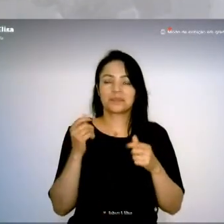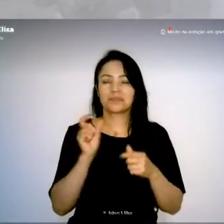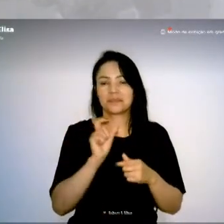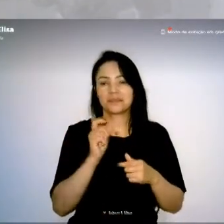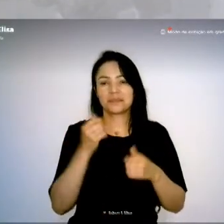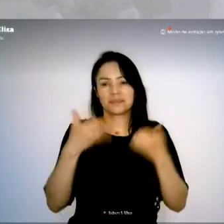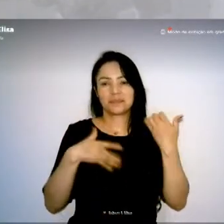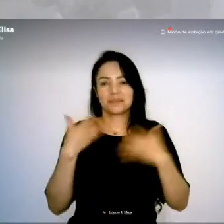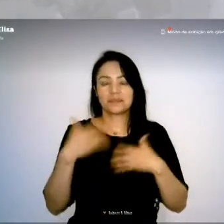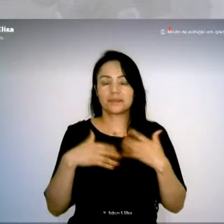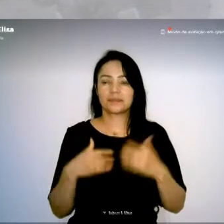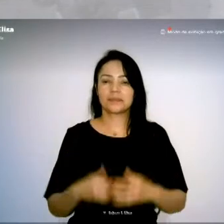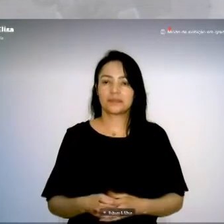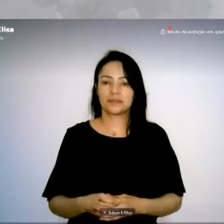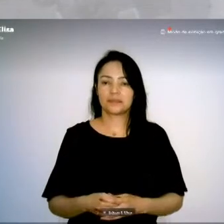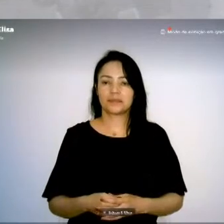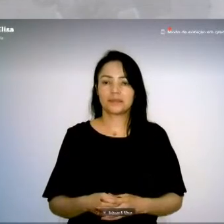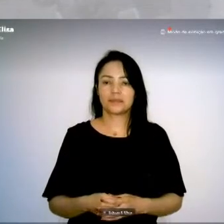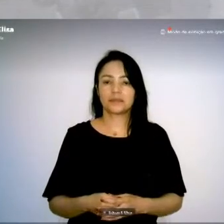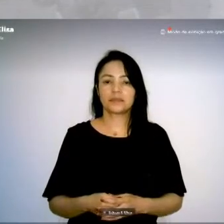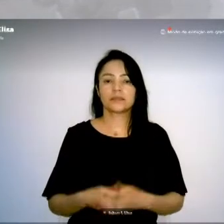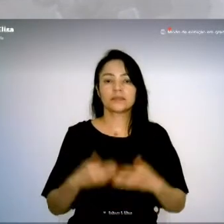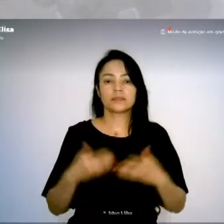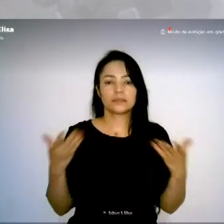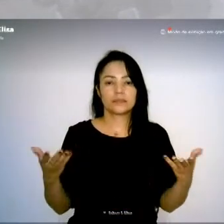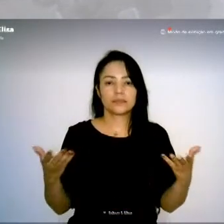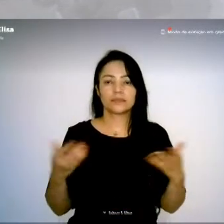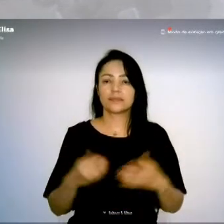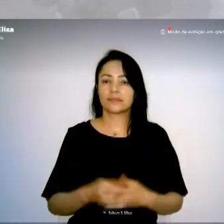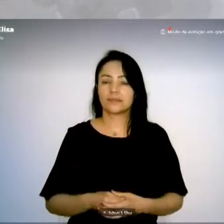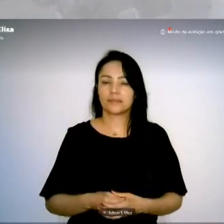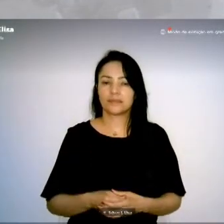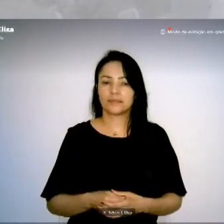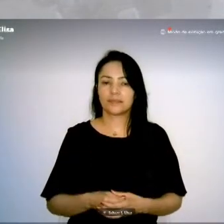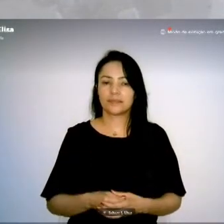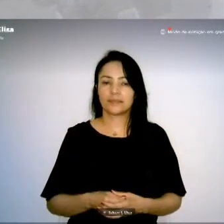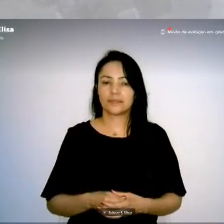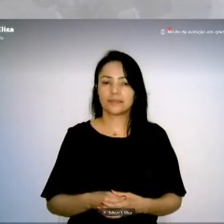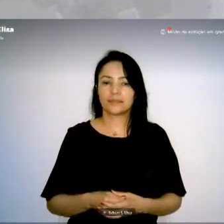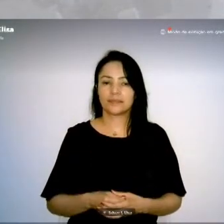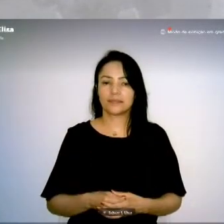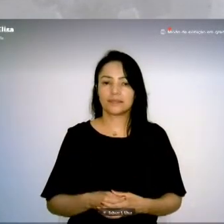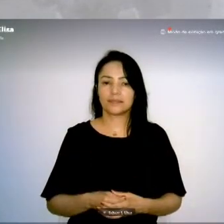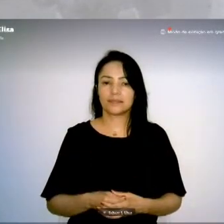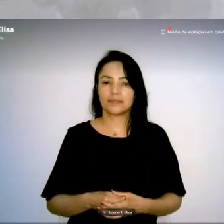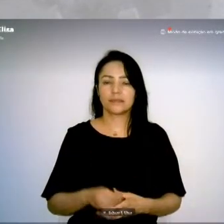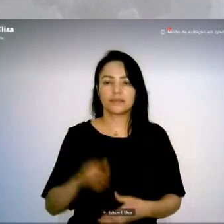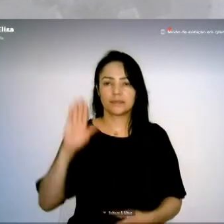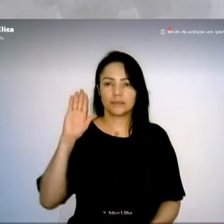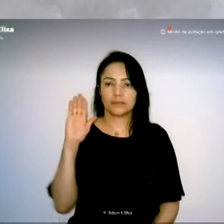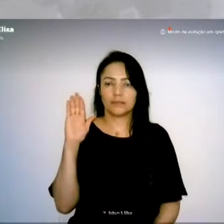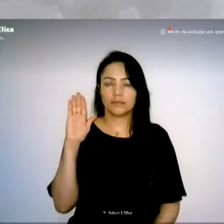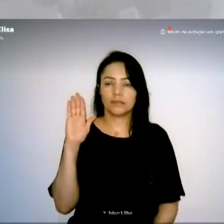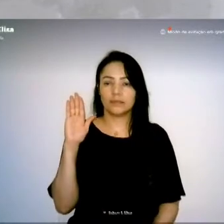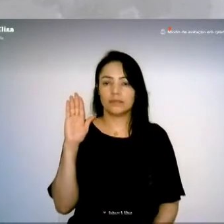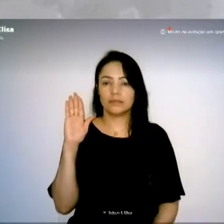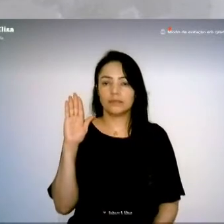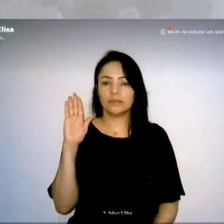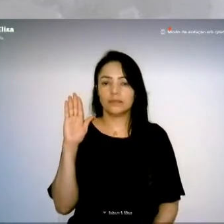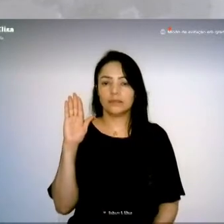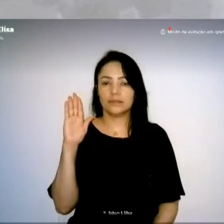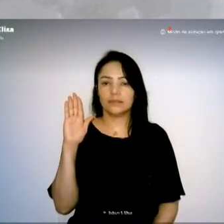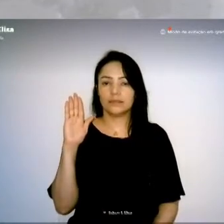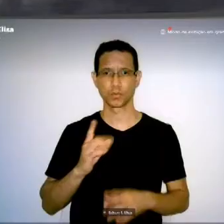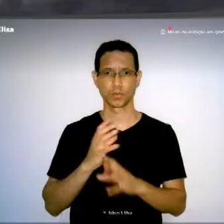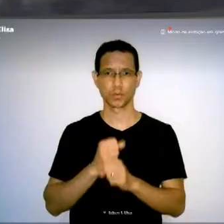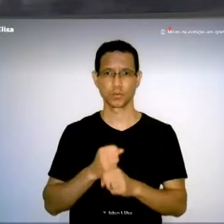projeto de decreto legislativo 6 de 2022 concedeu o título de cidadão botucatuense ao Dr. Marcelo Lanesa